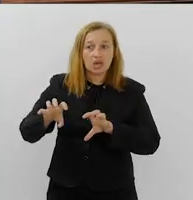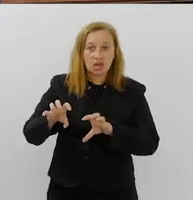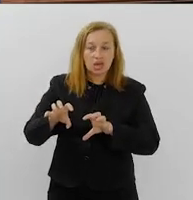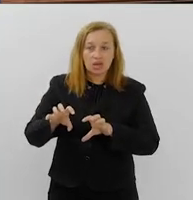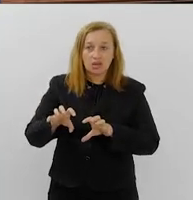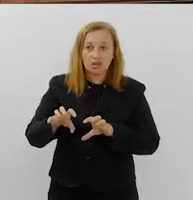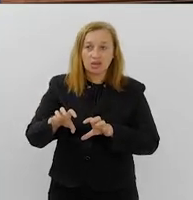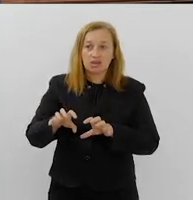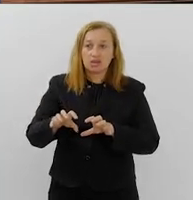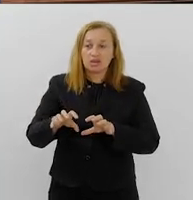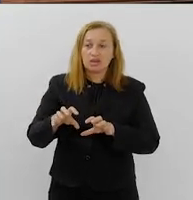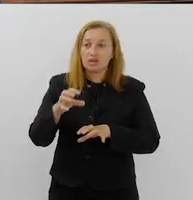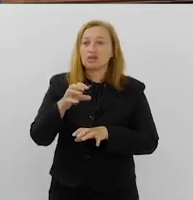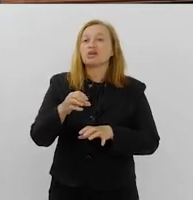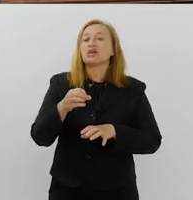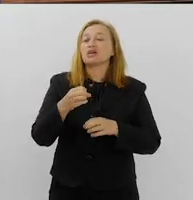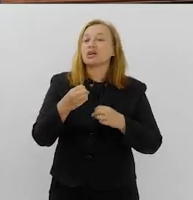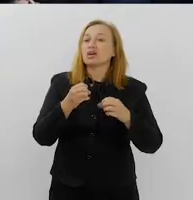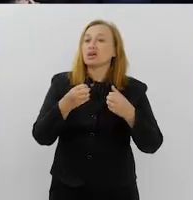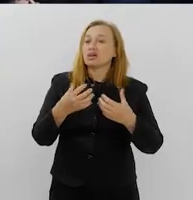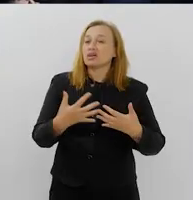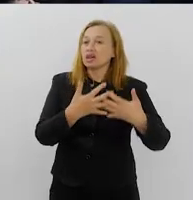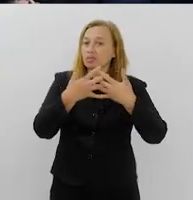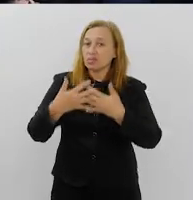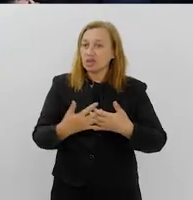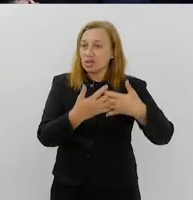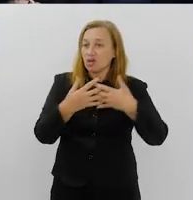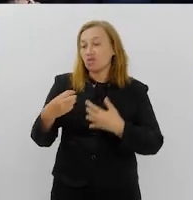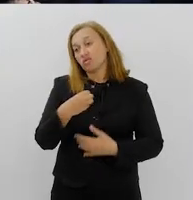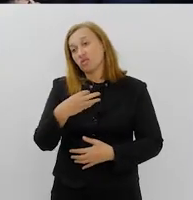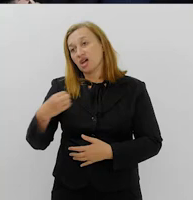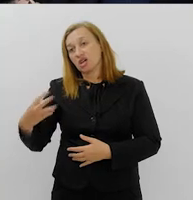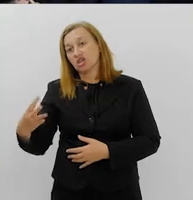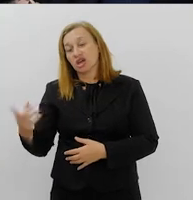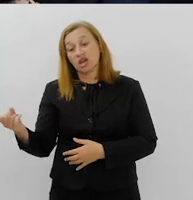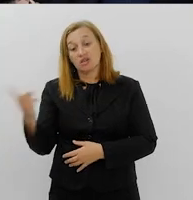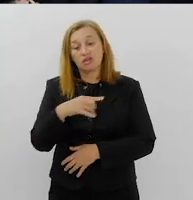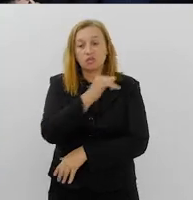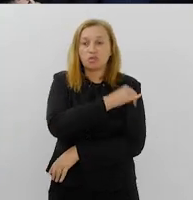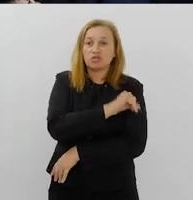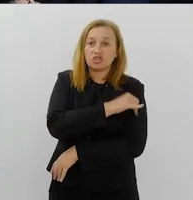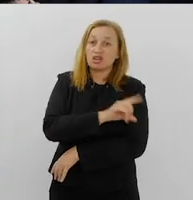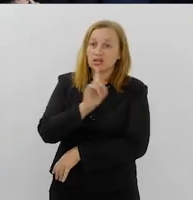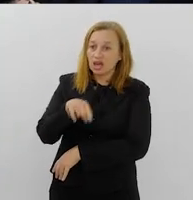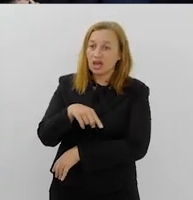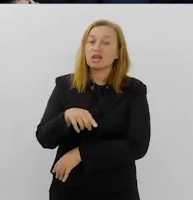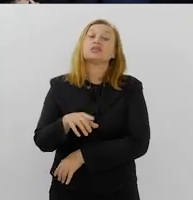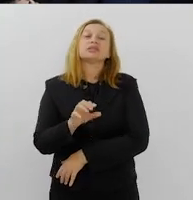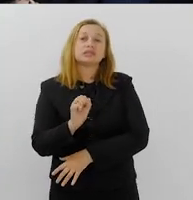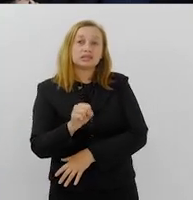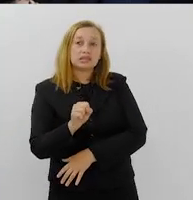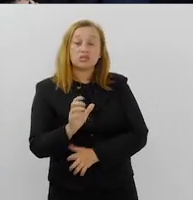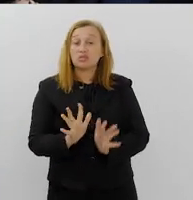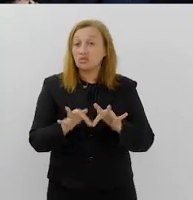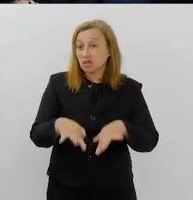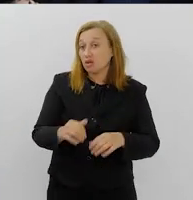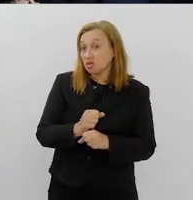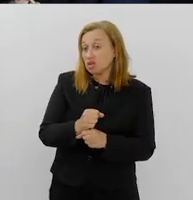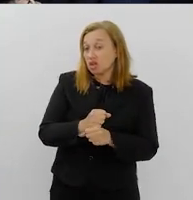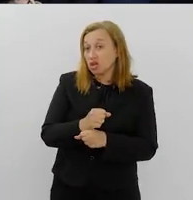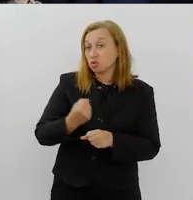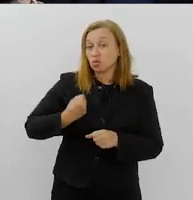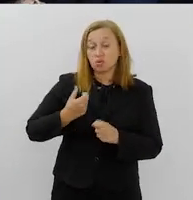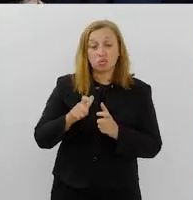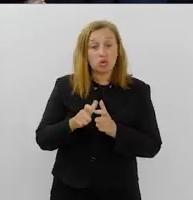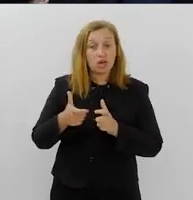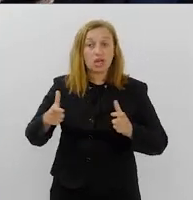vir trazer carga para o Rio de Janeiro. Não é Verdade. isso? E final do ano piora. Os roubos, as cargas